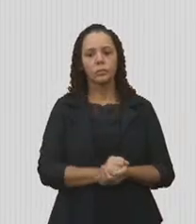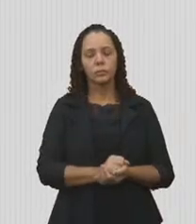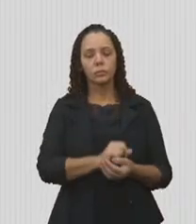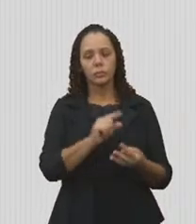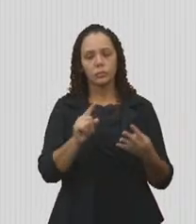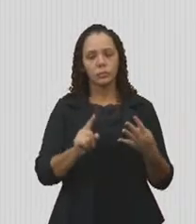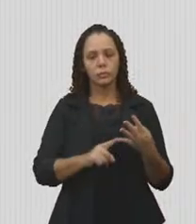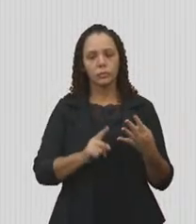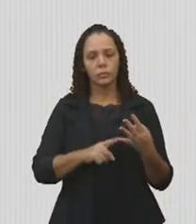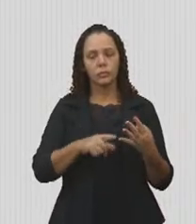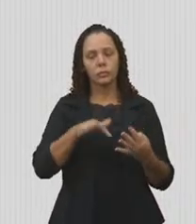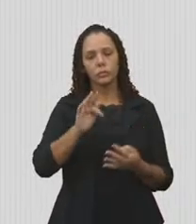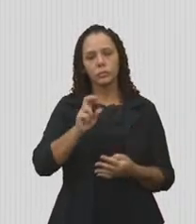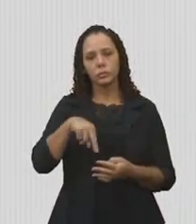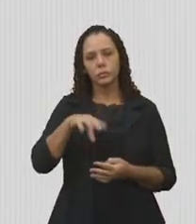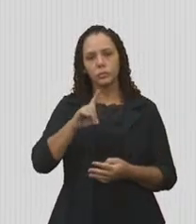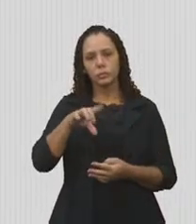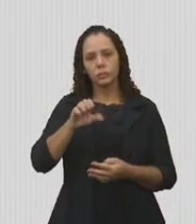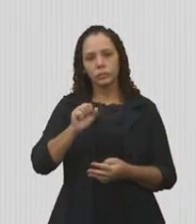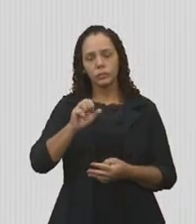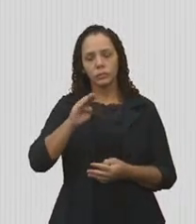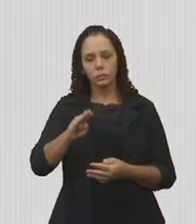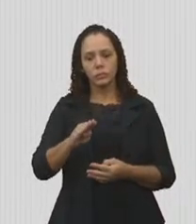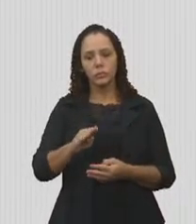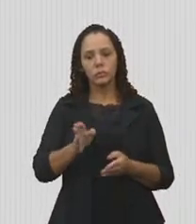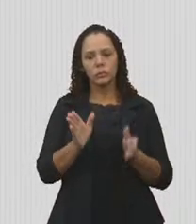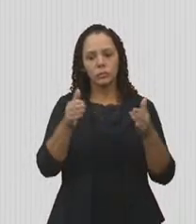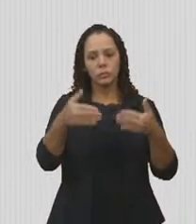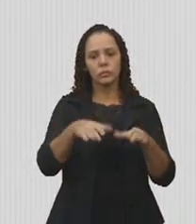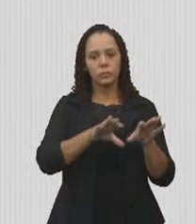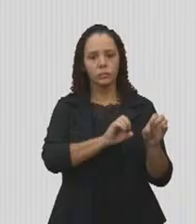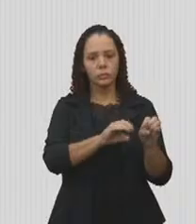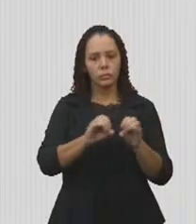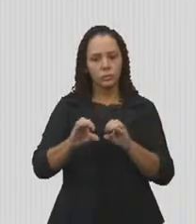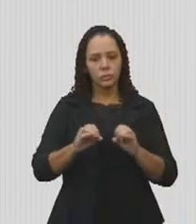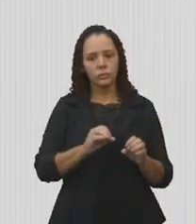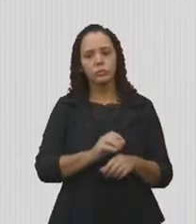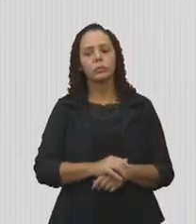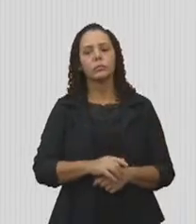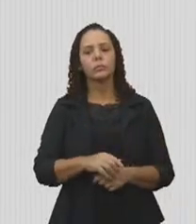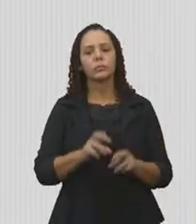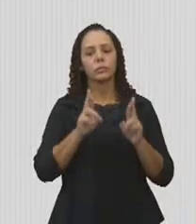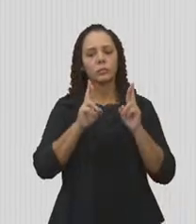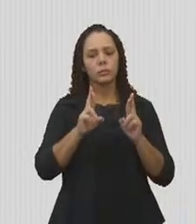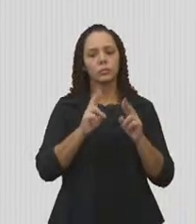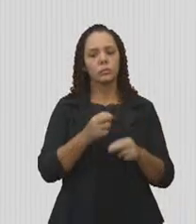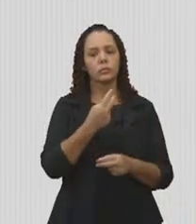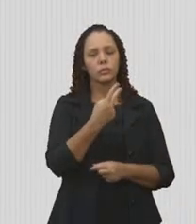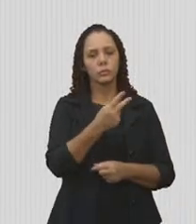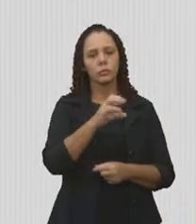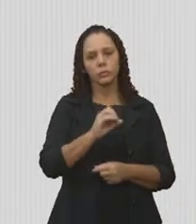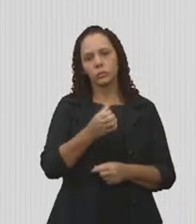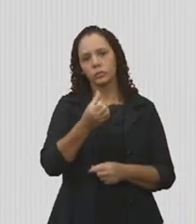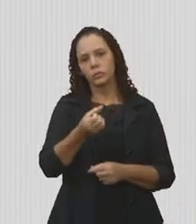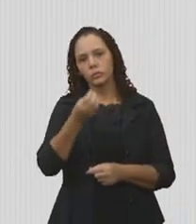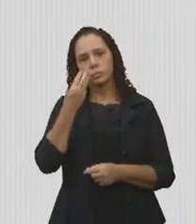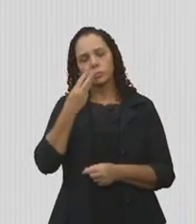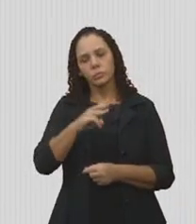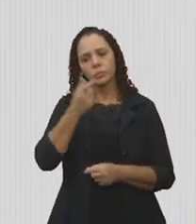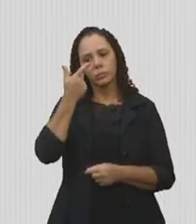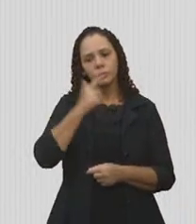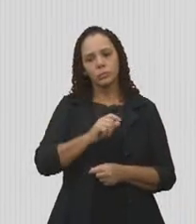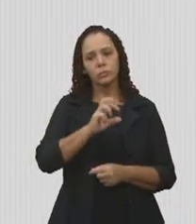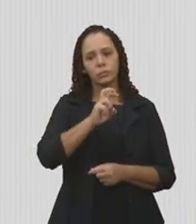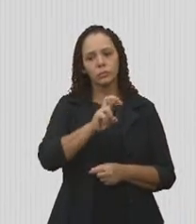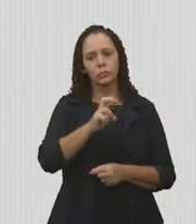uma transferência constitucional voltada para a educação, temos previstos 206 milhões e arrecadamos 58 milhões,